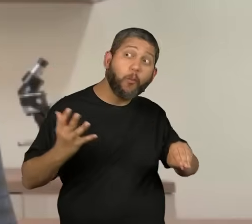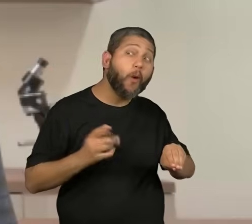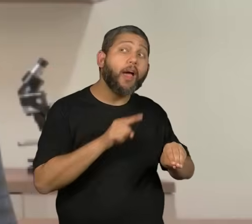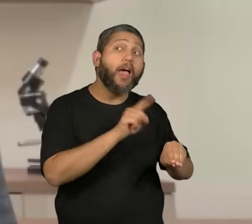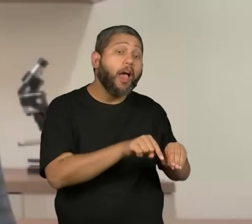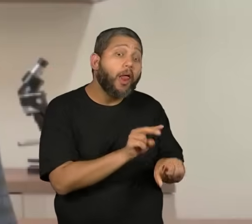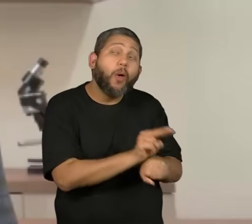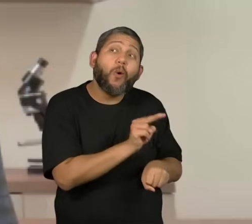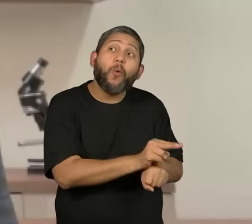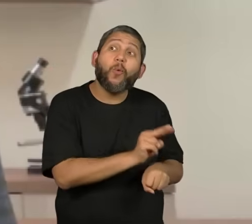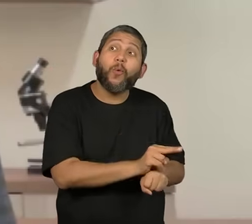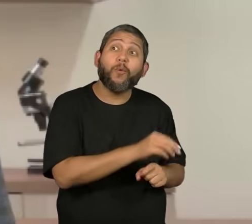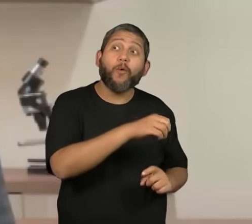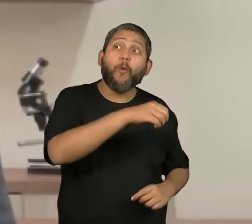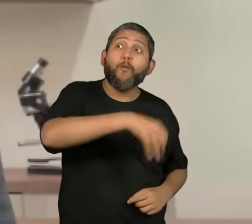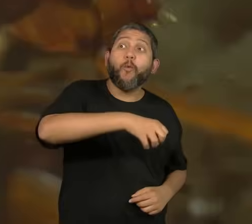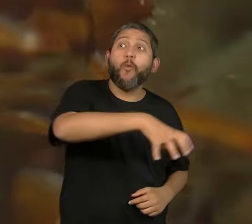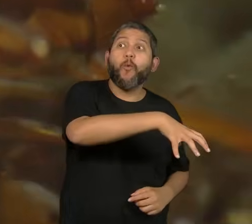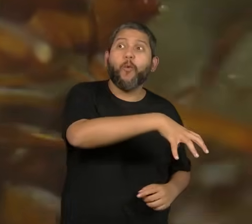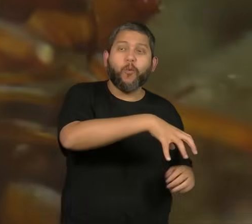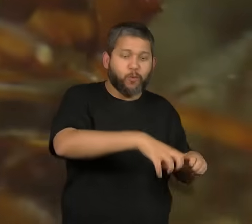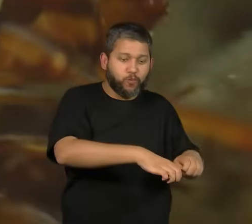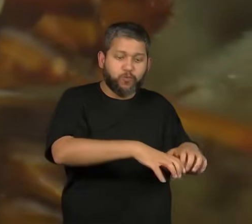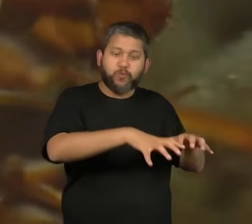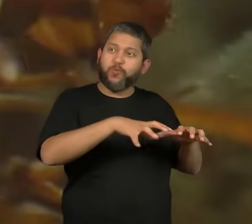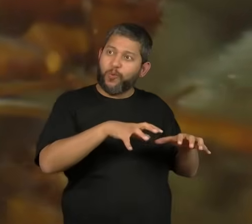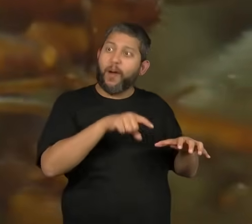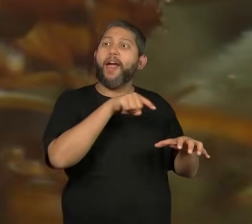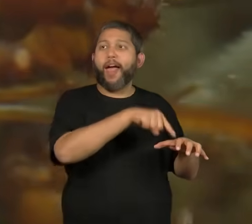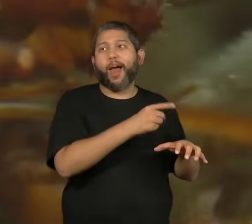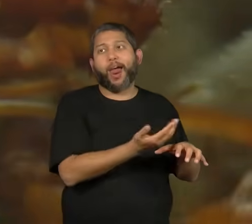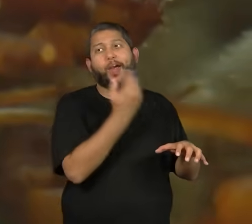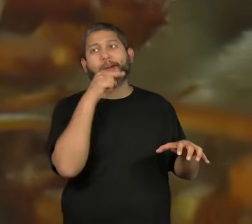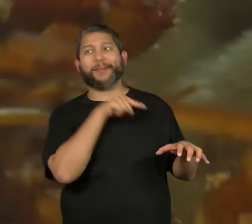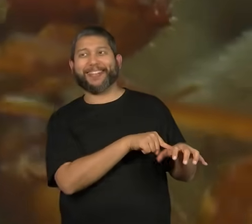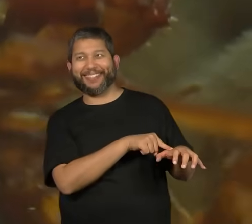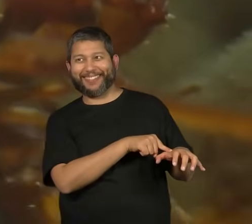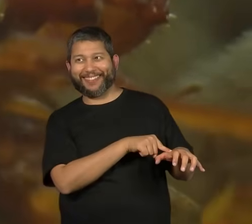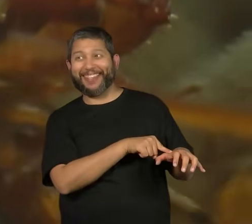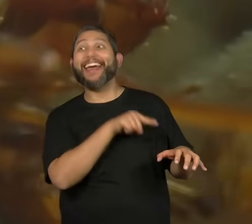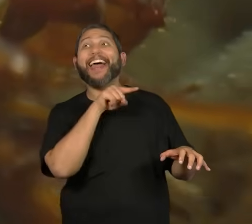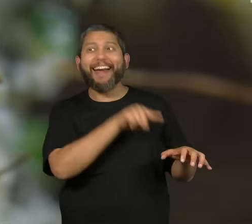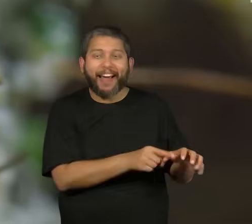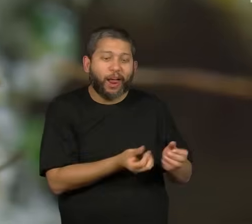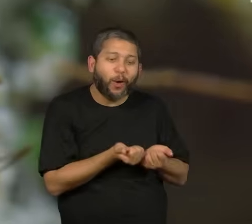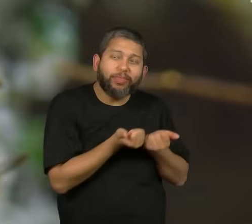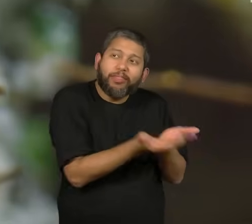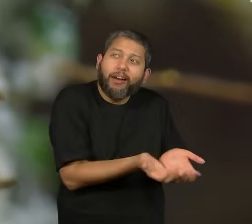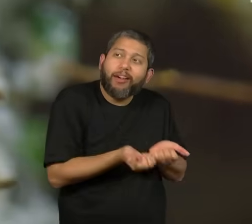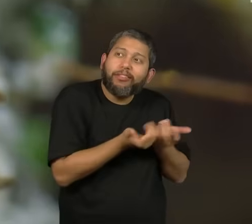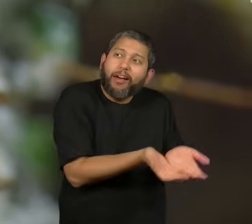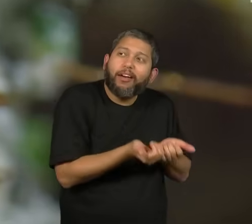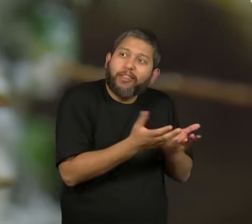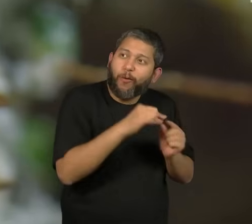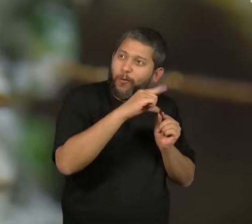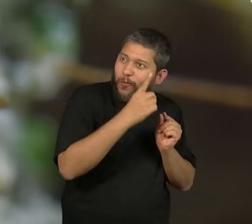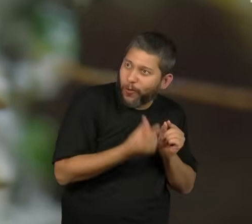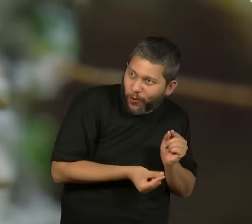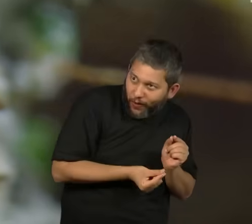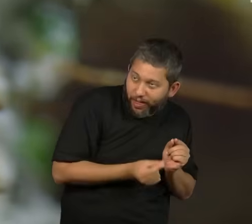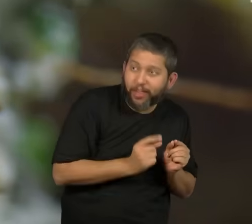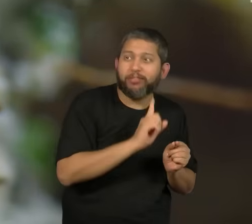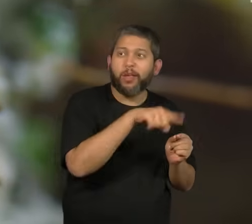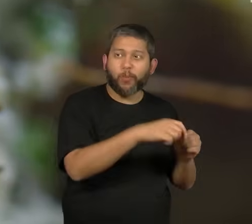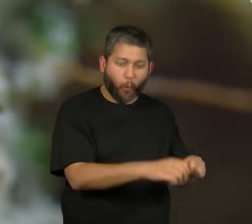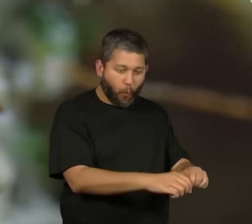para alimentar um fungo que vive dentro da colônia desses insetos. E esse fungo, ele é o